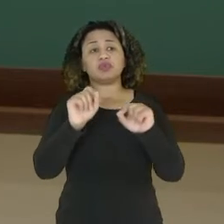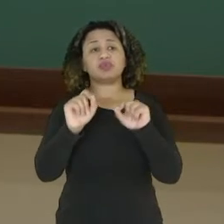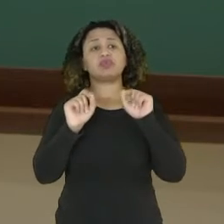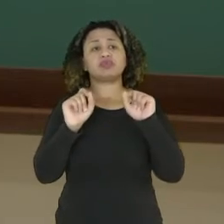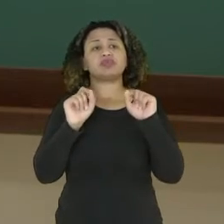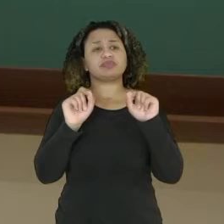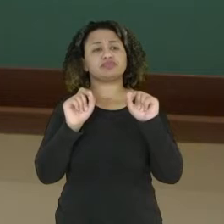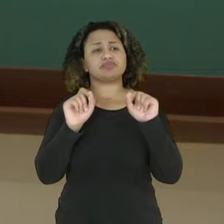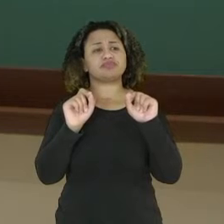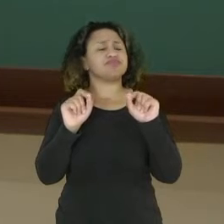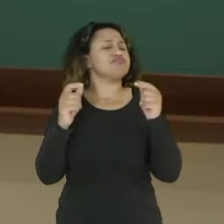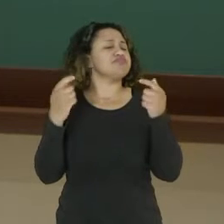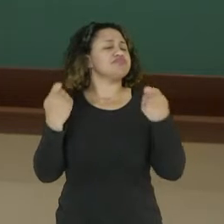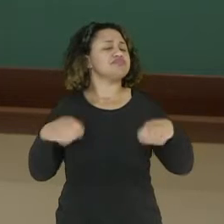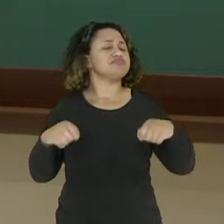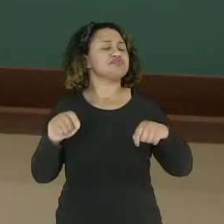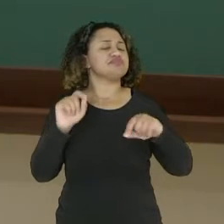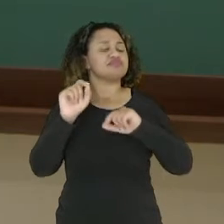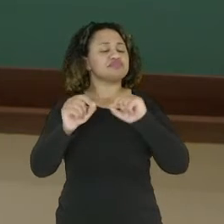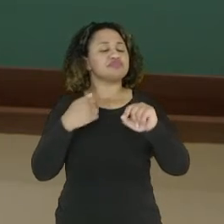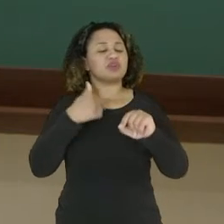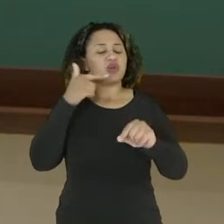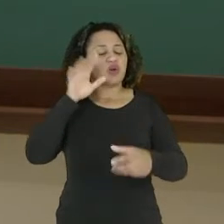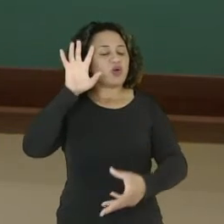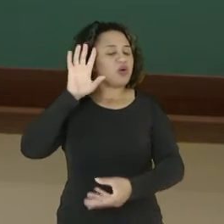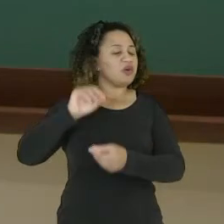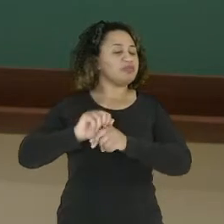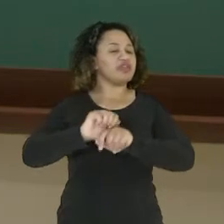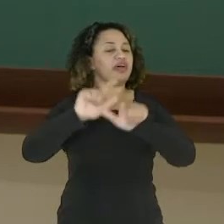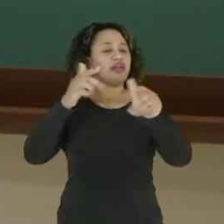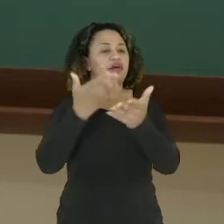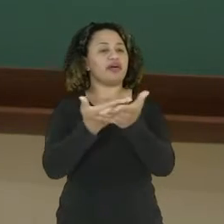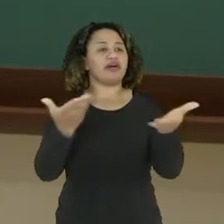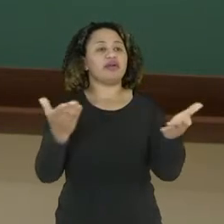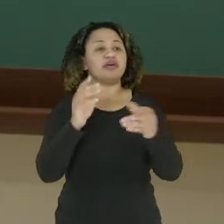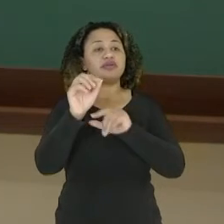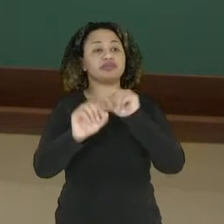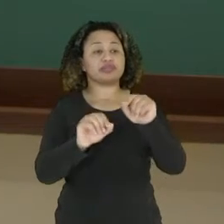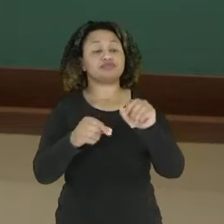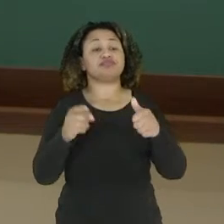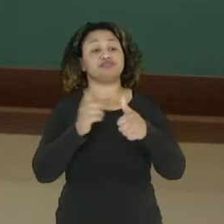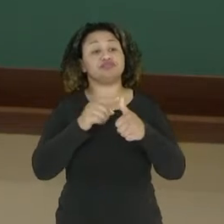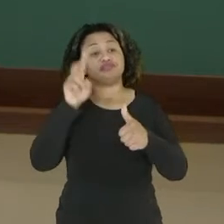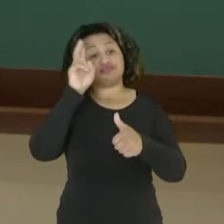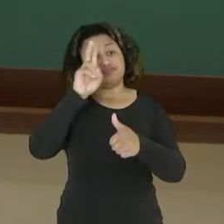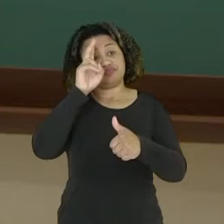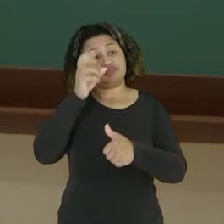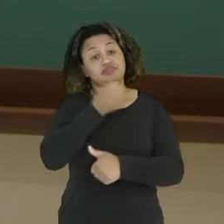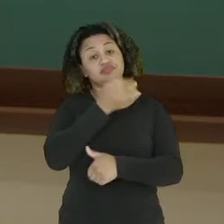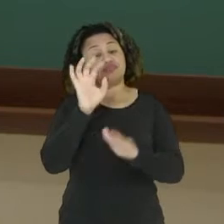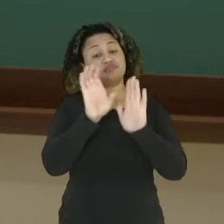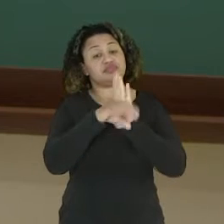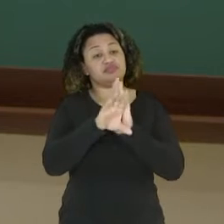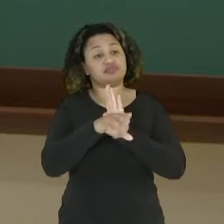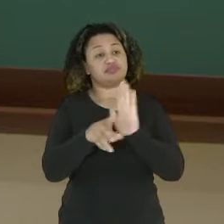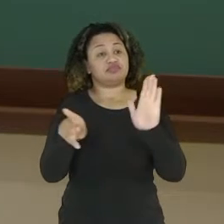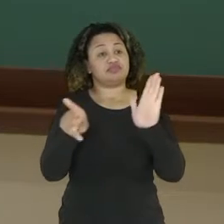Pessoal, o que você precisa para você compreender essa aula? Primeiro, você tem que relembrar alguns